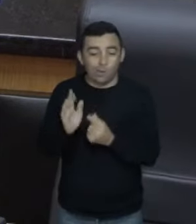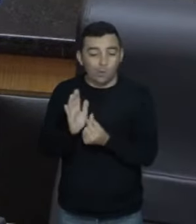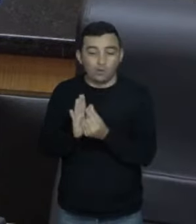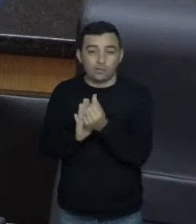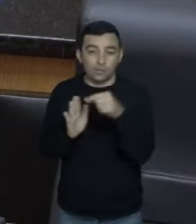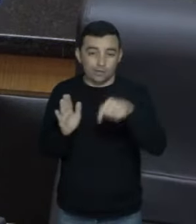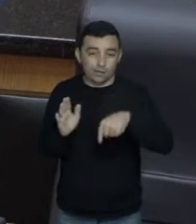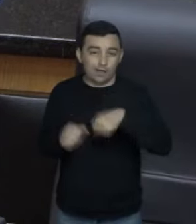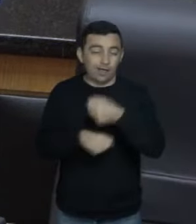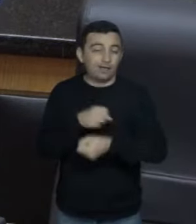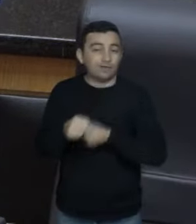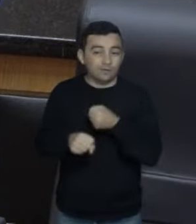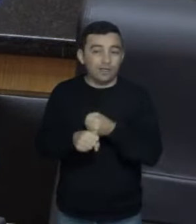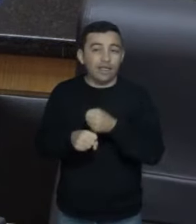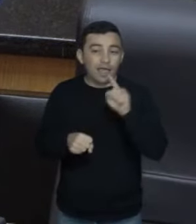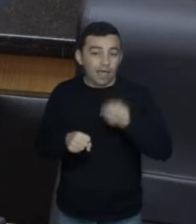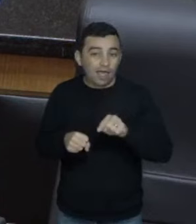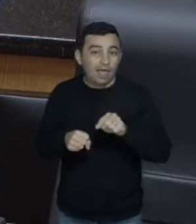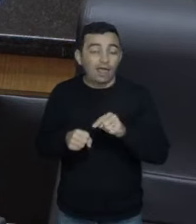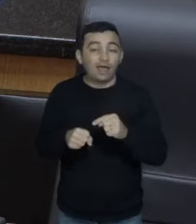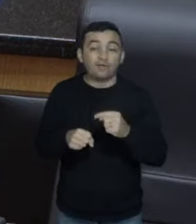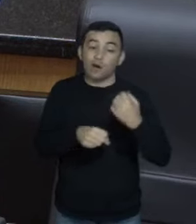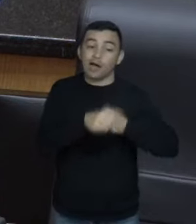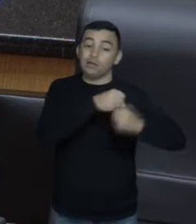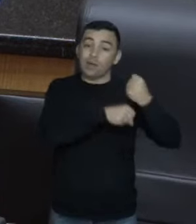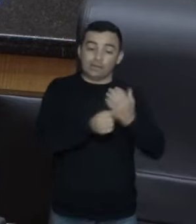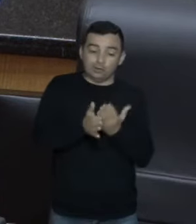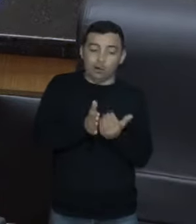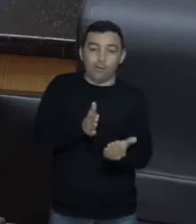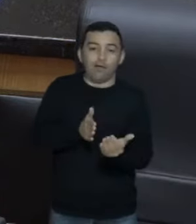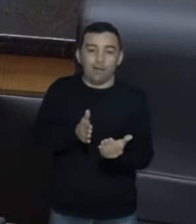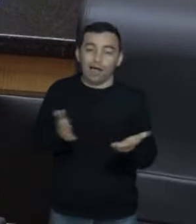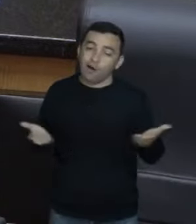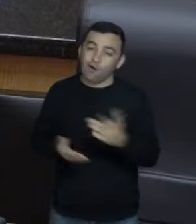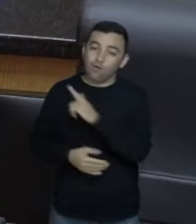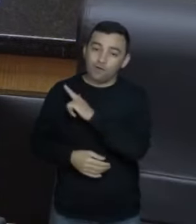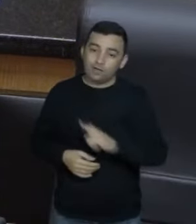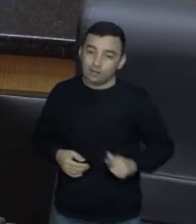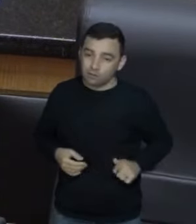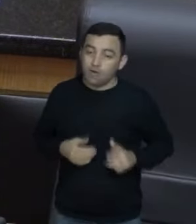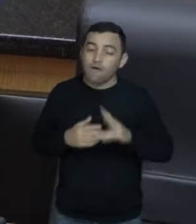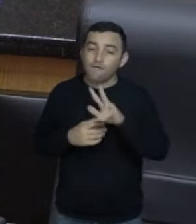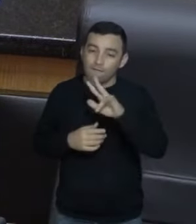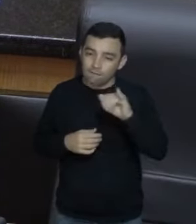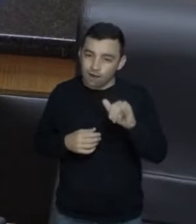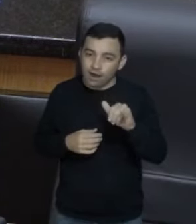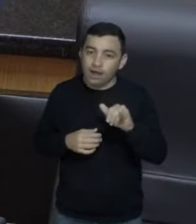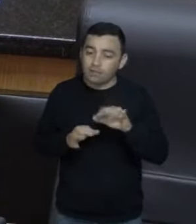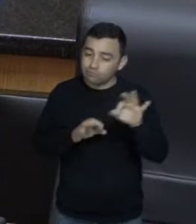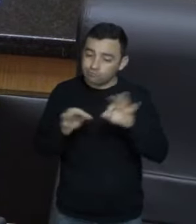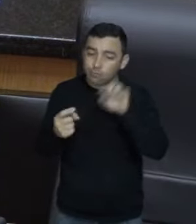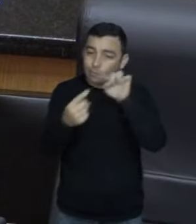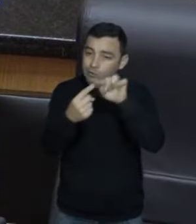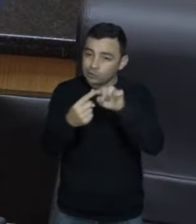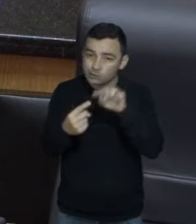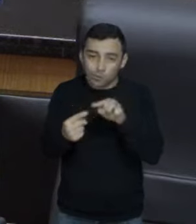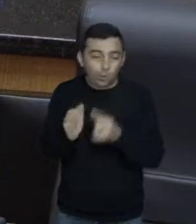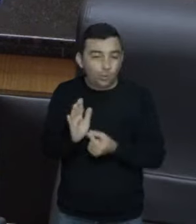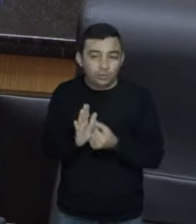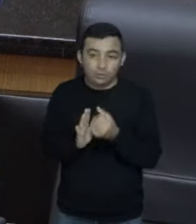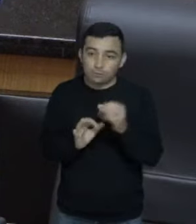é orçamento deixado do ano passado o governador esse ano só vai cumprir com as metas e orçamento que foi